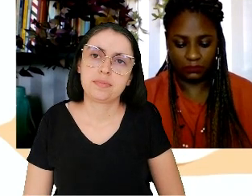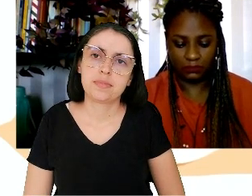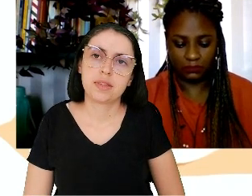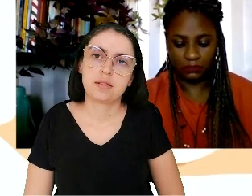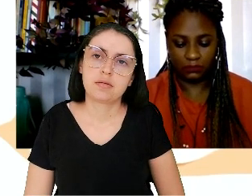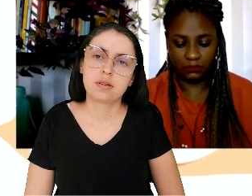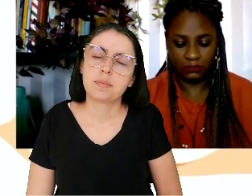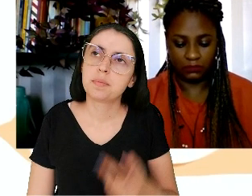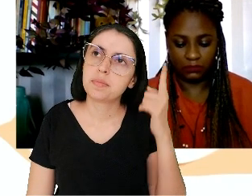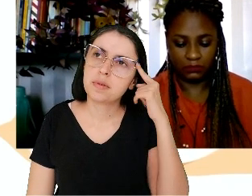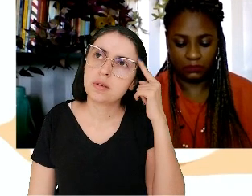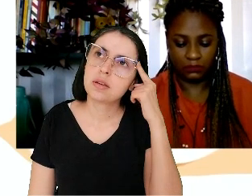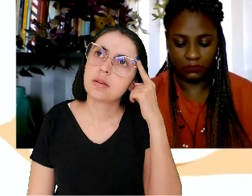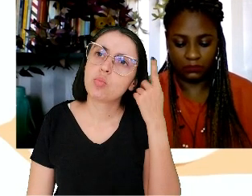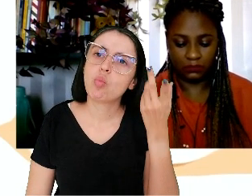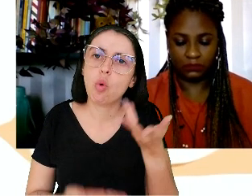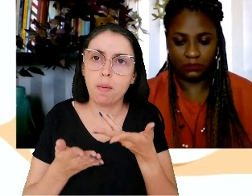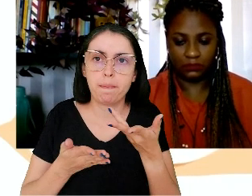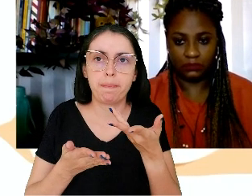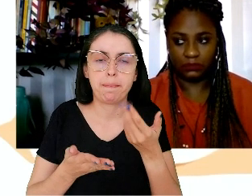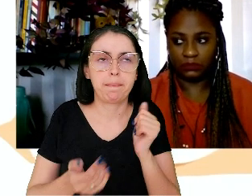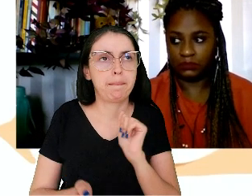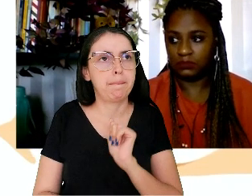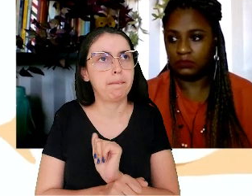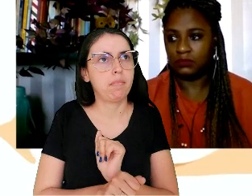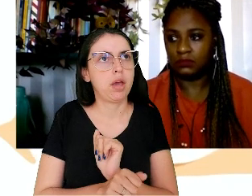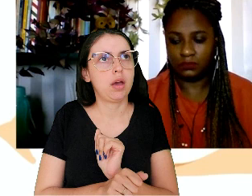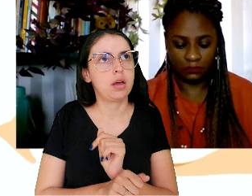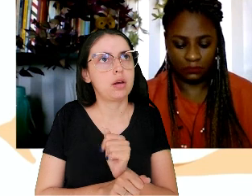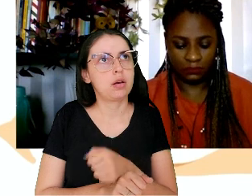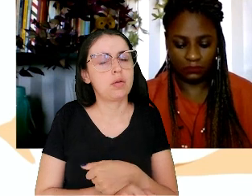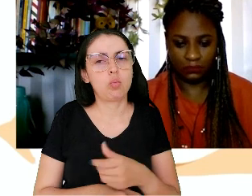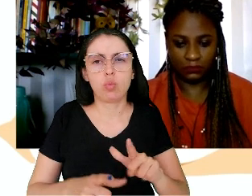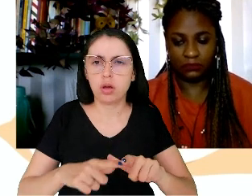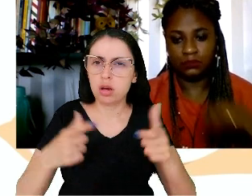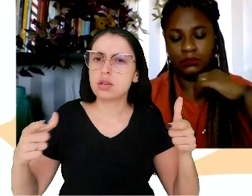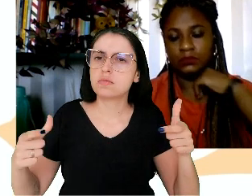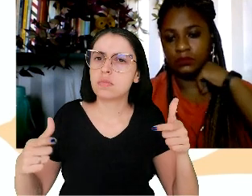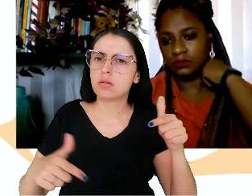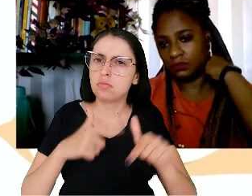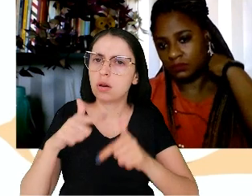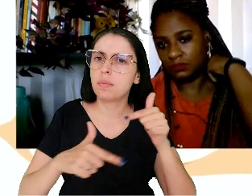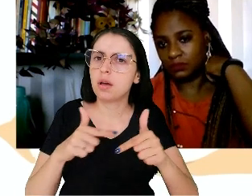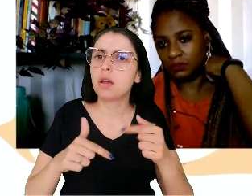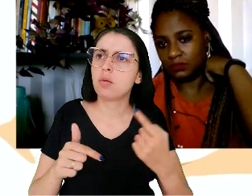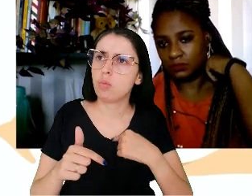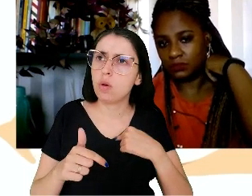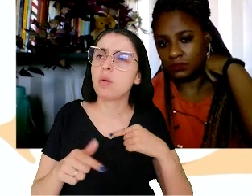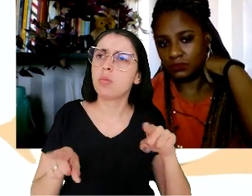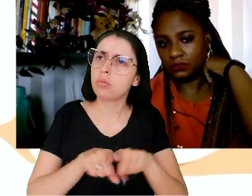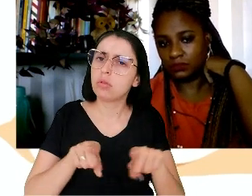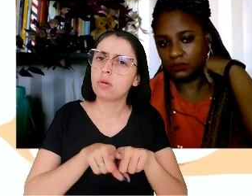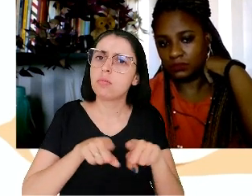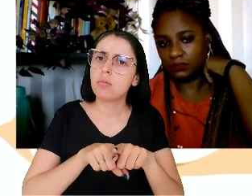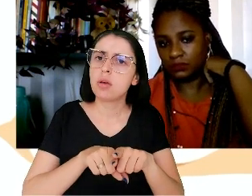E aí, de repente, eu parei e pensei, opa, mas o aumento da carga de trabalho aconteceu para mim